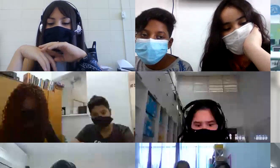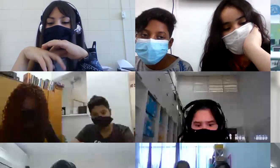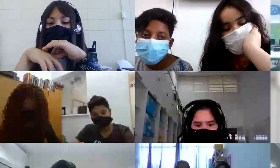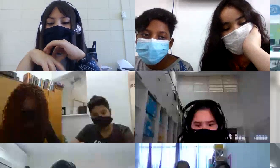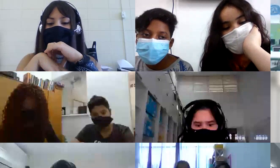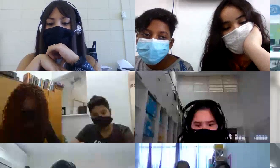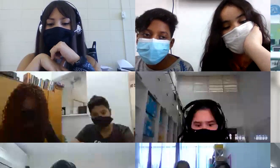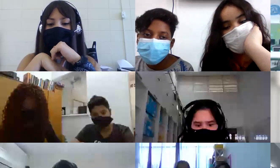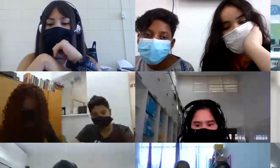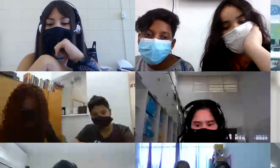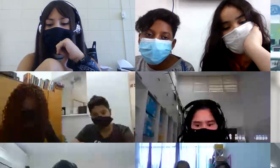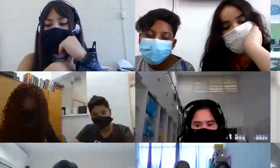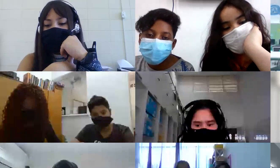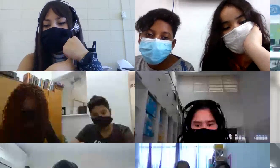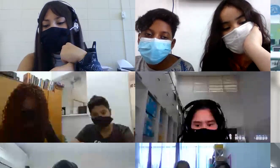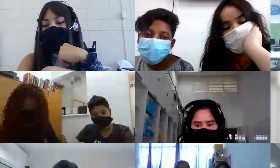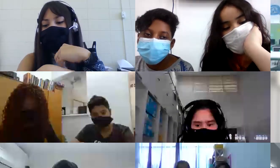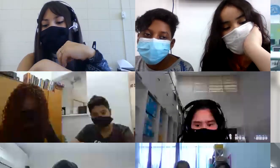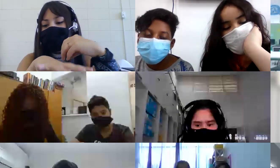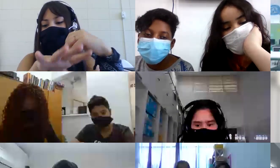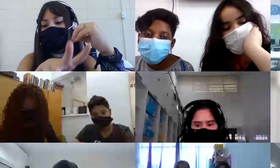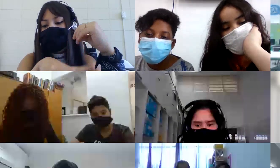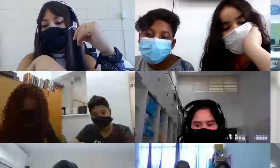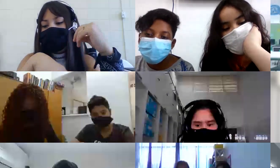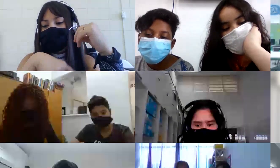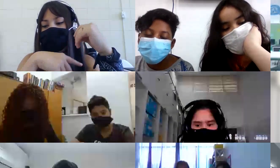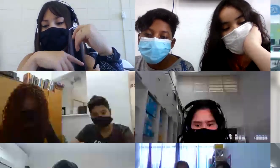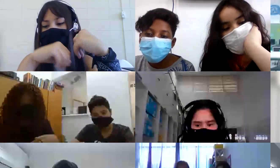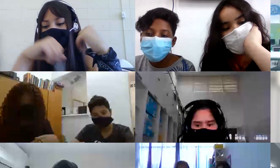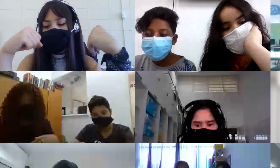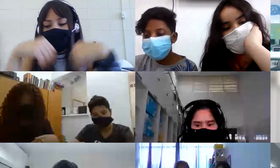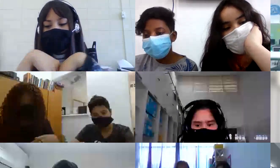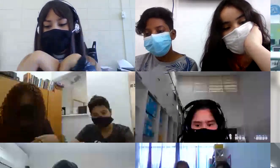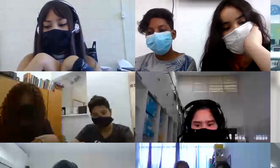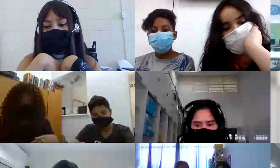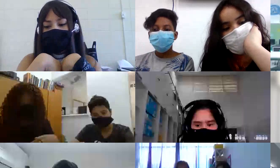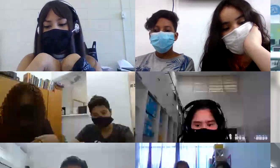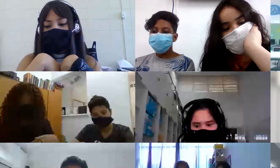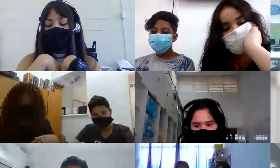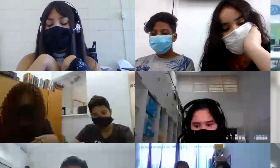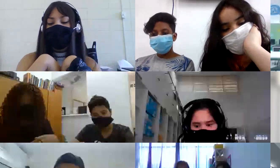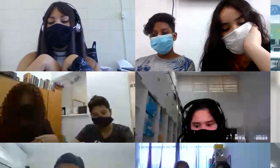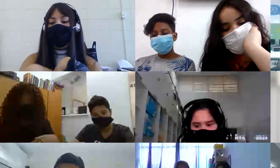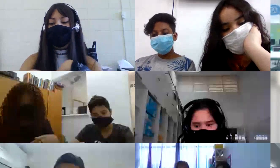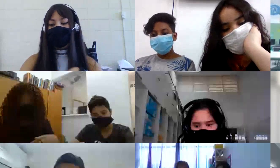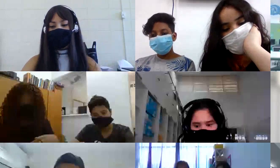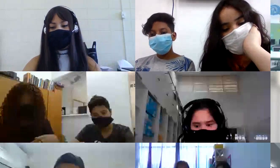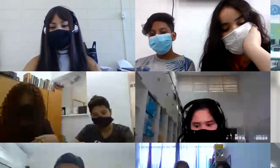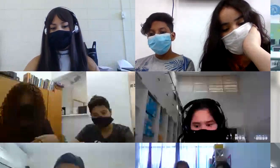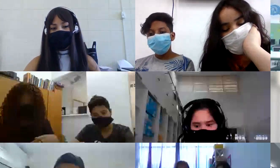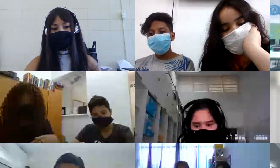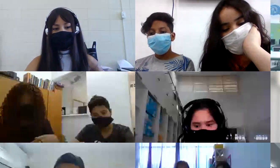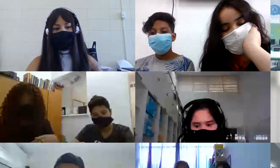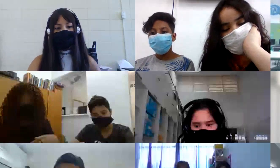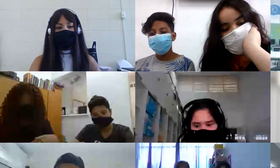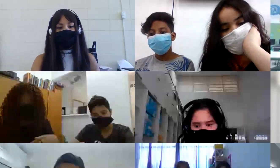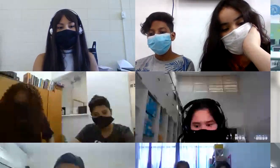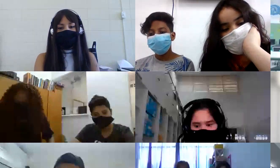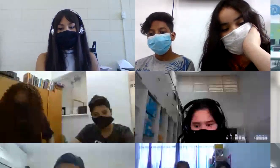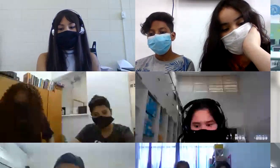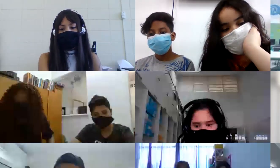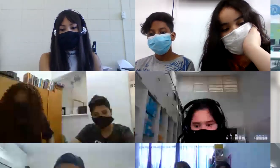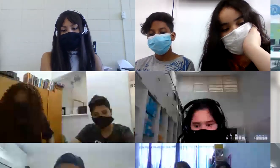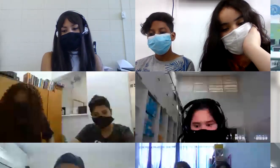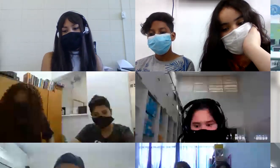vida. Assunto da tua vida, assunto de tanta gente, né? Uns, já repito, alguns de vocês estão num momento